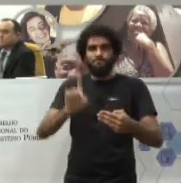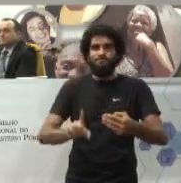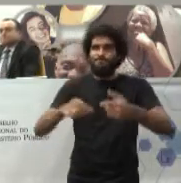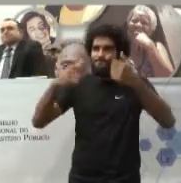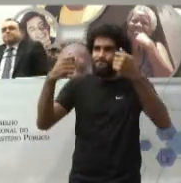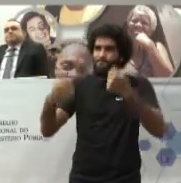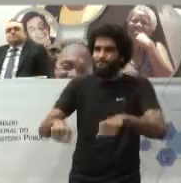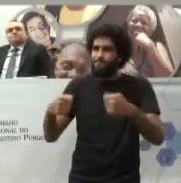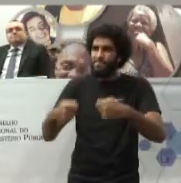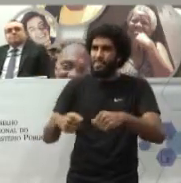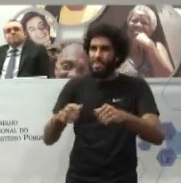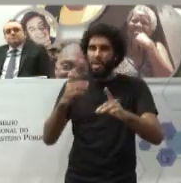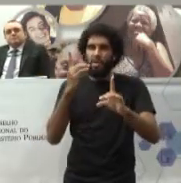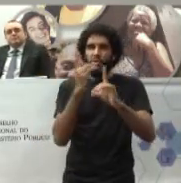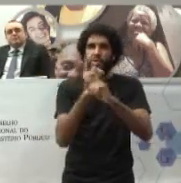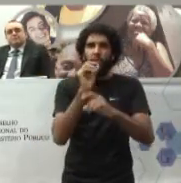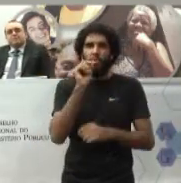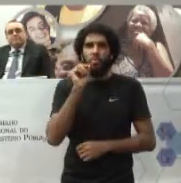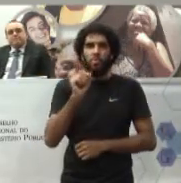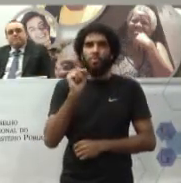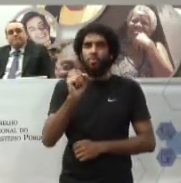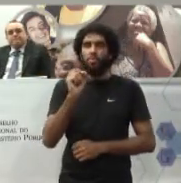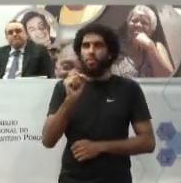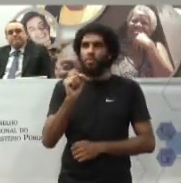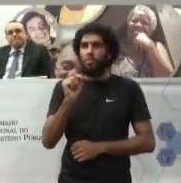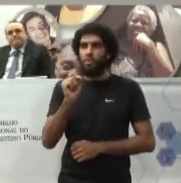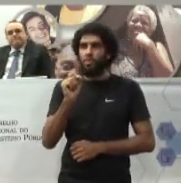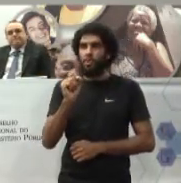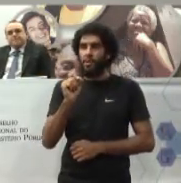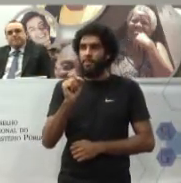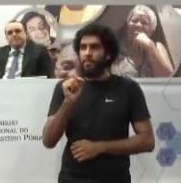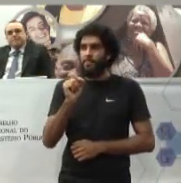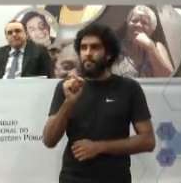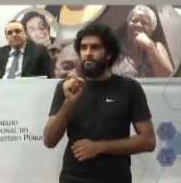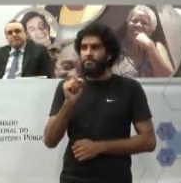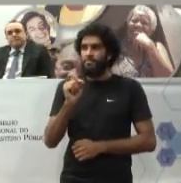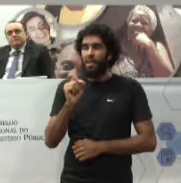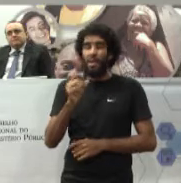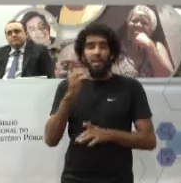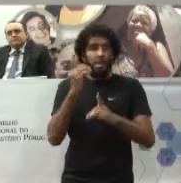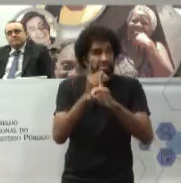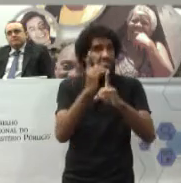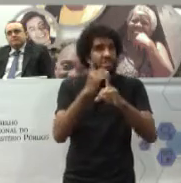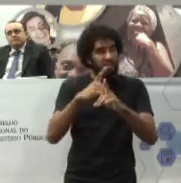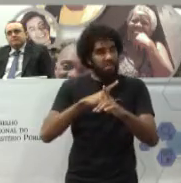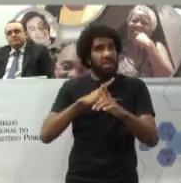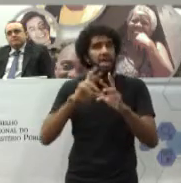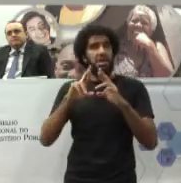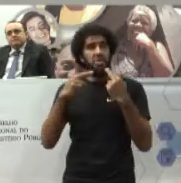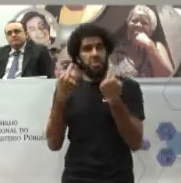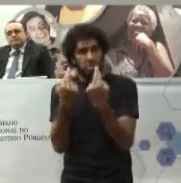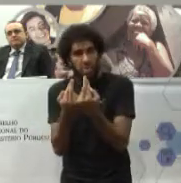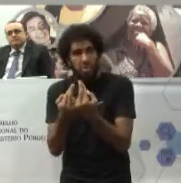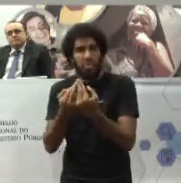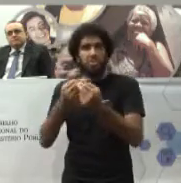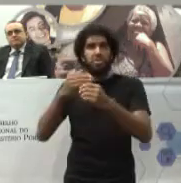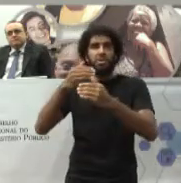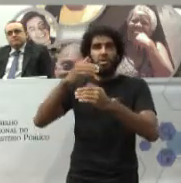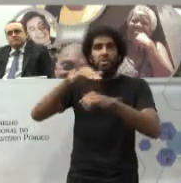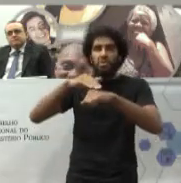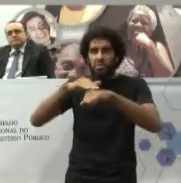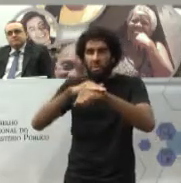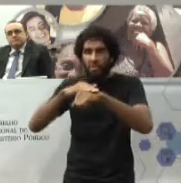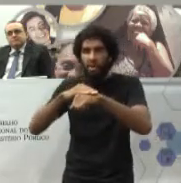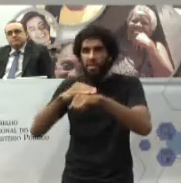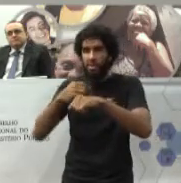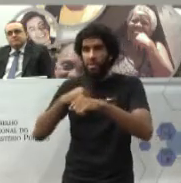encontrar com um dos cinco encontrar com mais freqüência nós temos encaminhado ao ministério